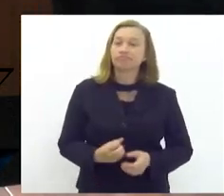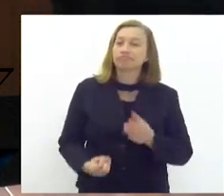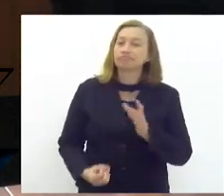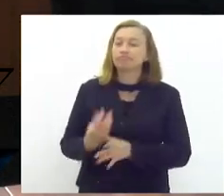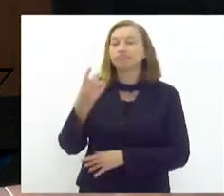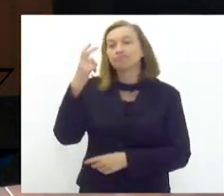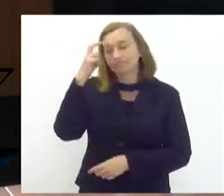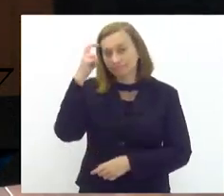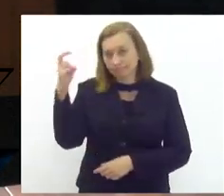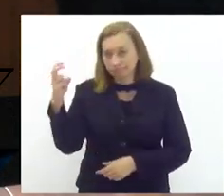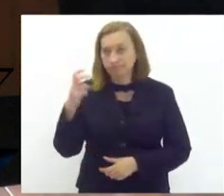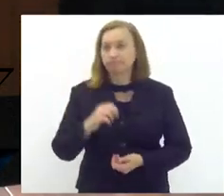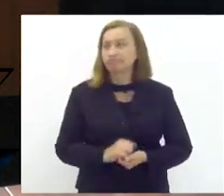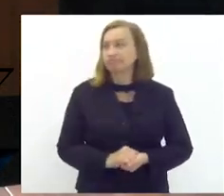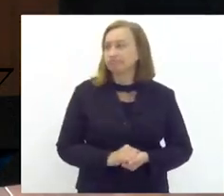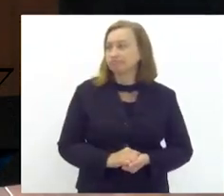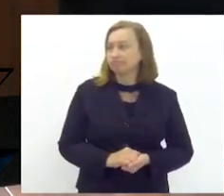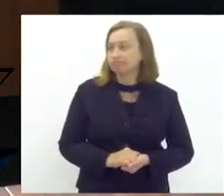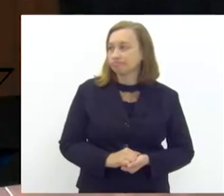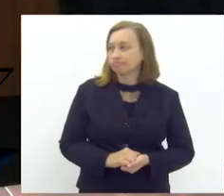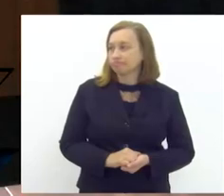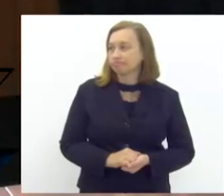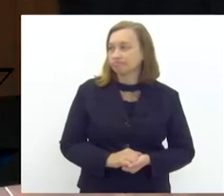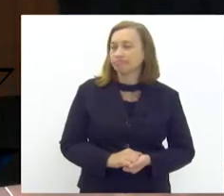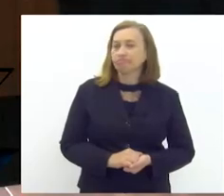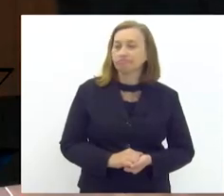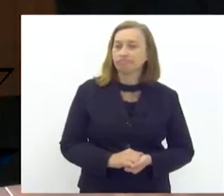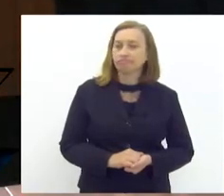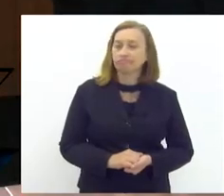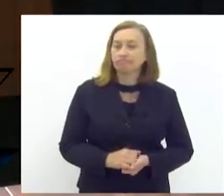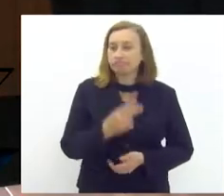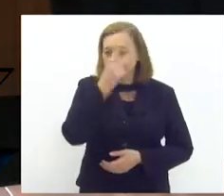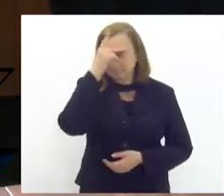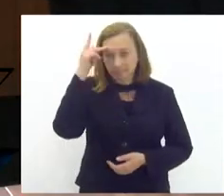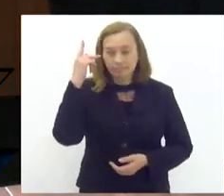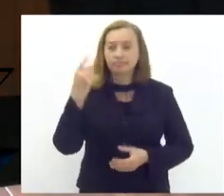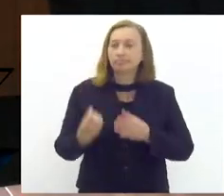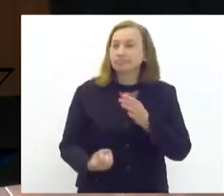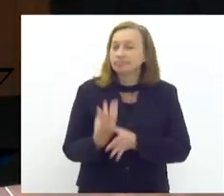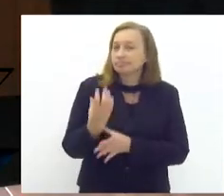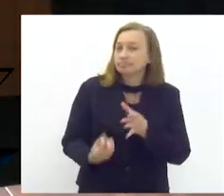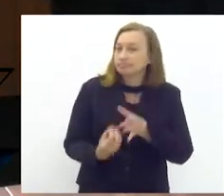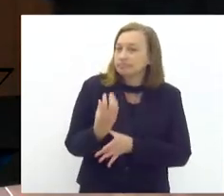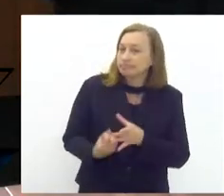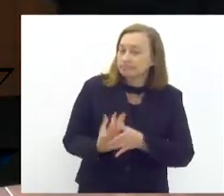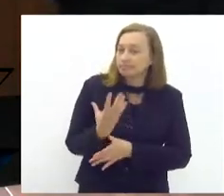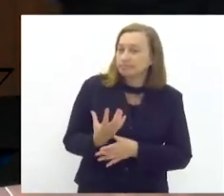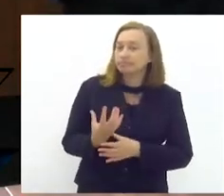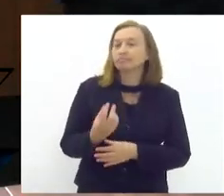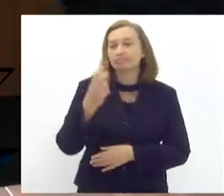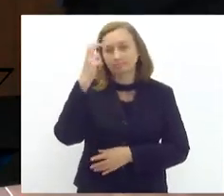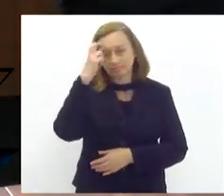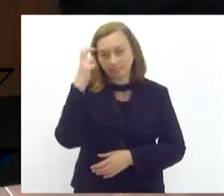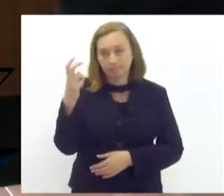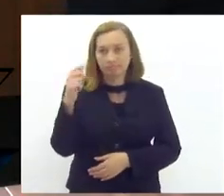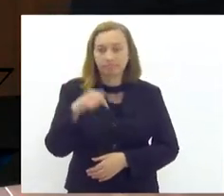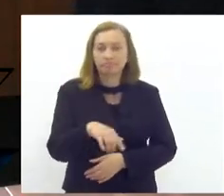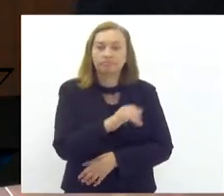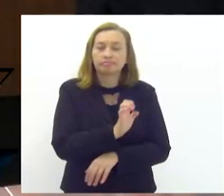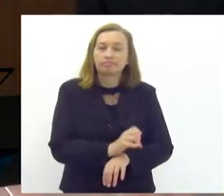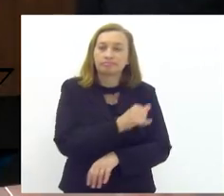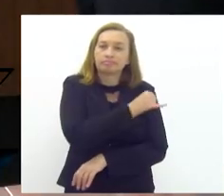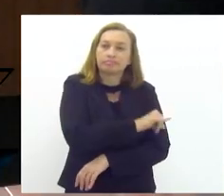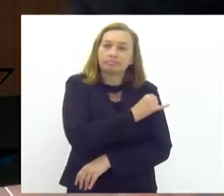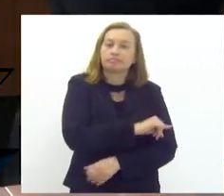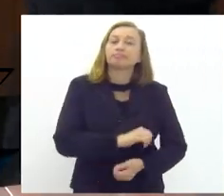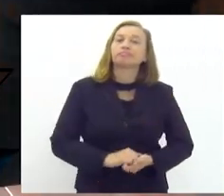Cultura para as instituições e pessoas que produzem e fazem cultura aqui no estado